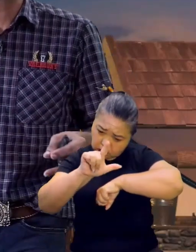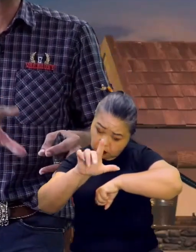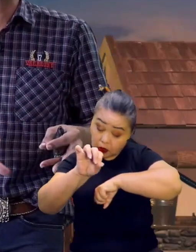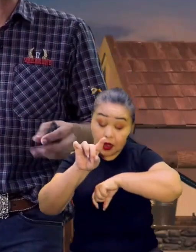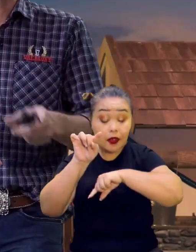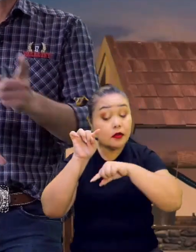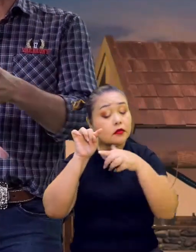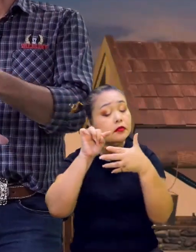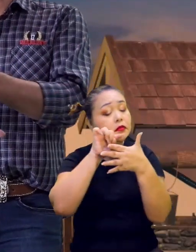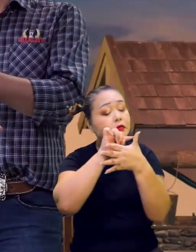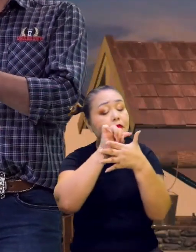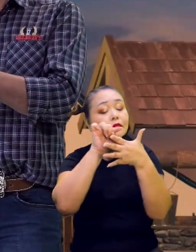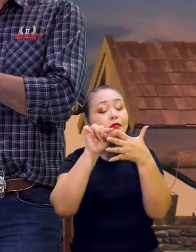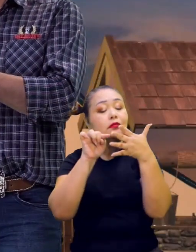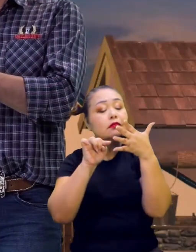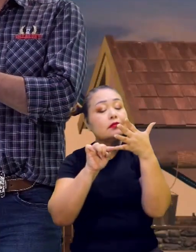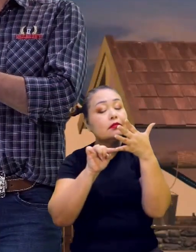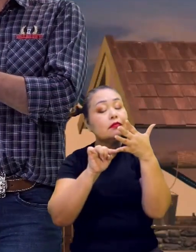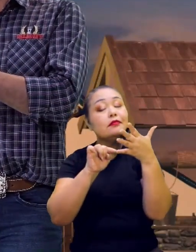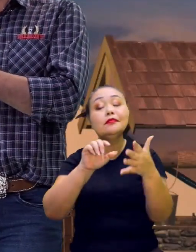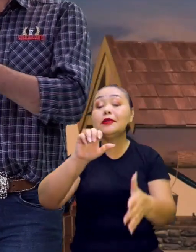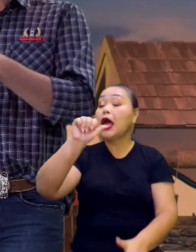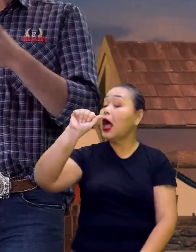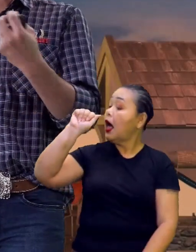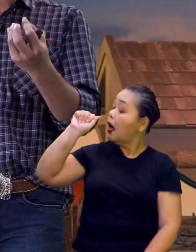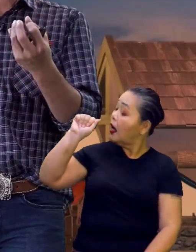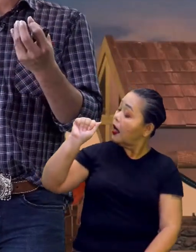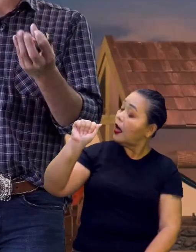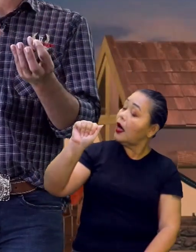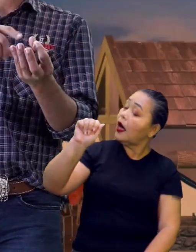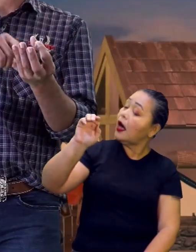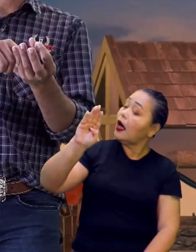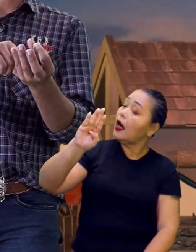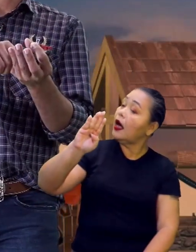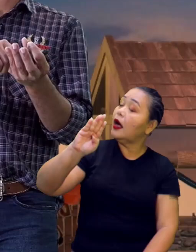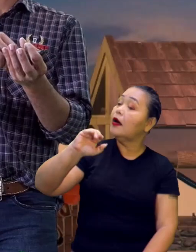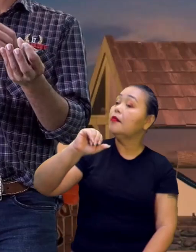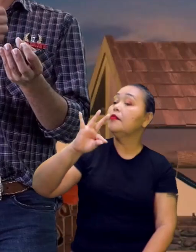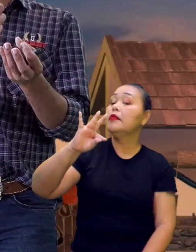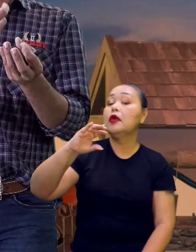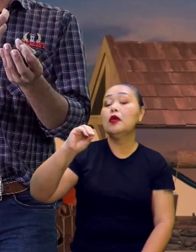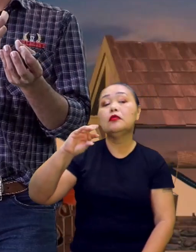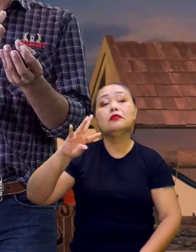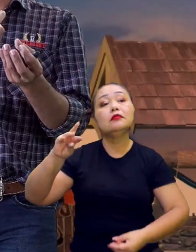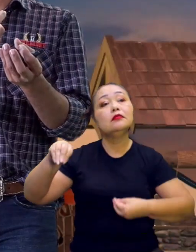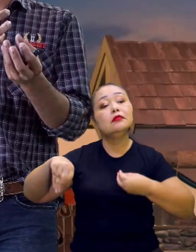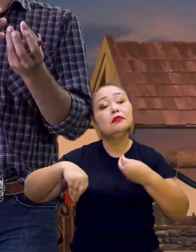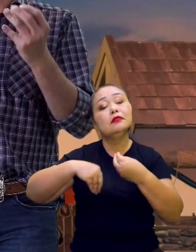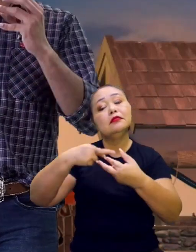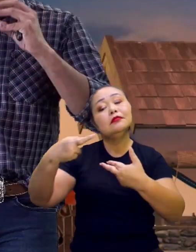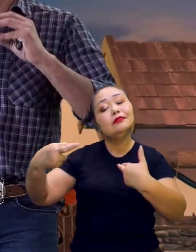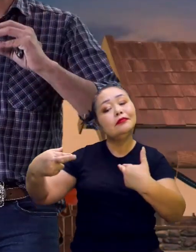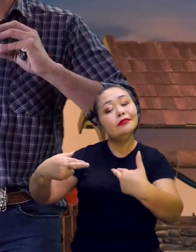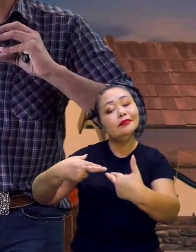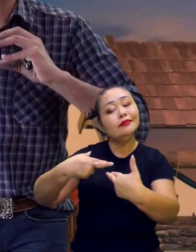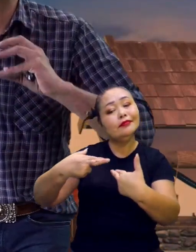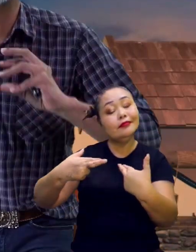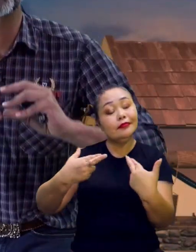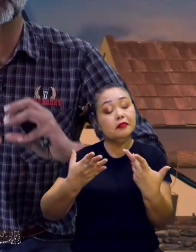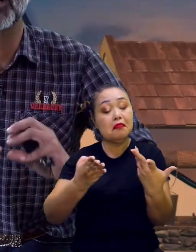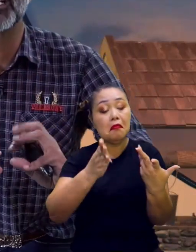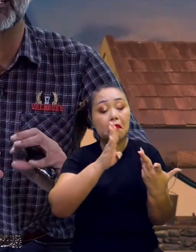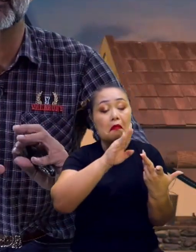Esses fatores abióticos interagem com esses fatores bióticos, sejam eles